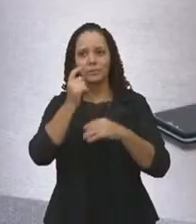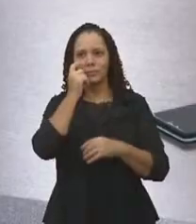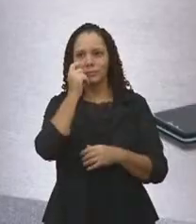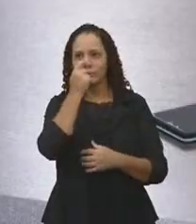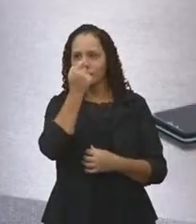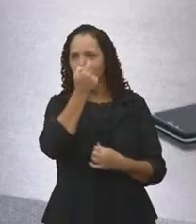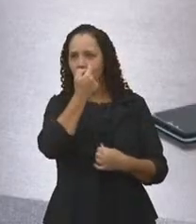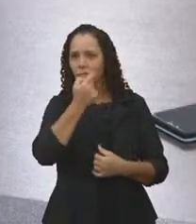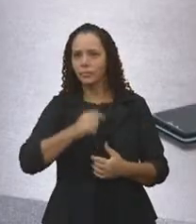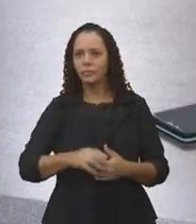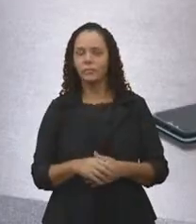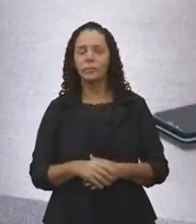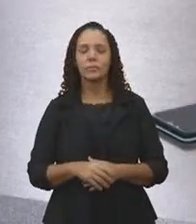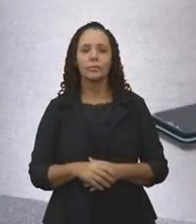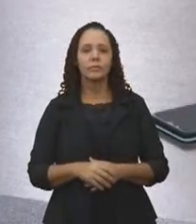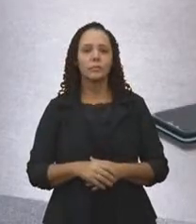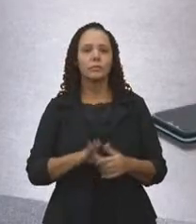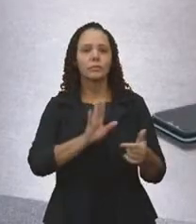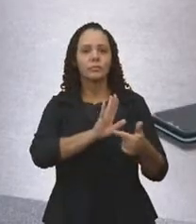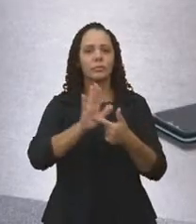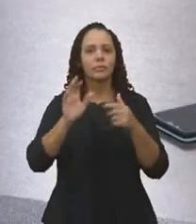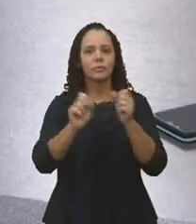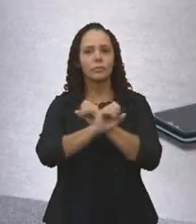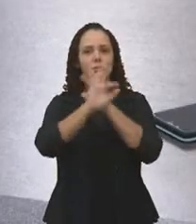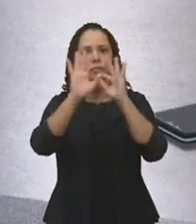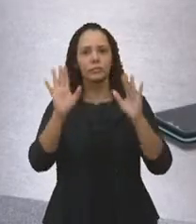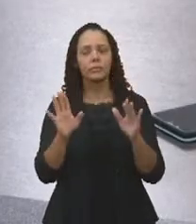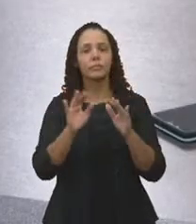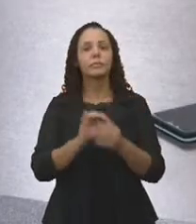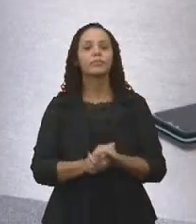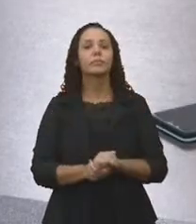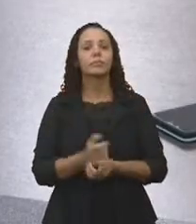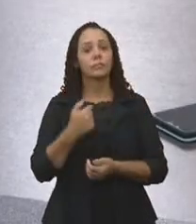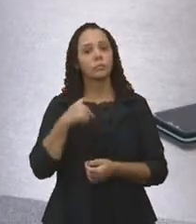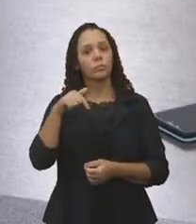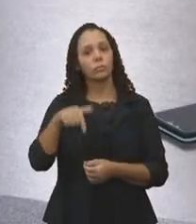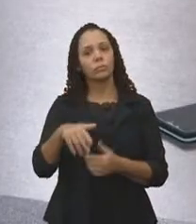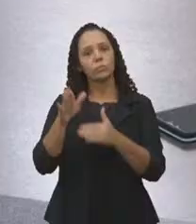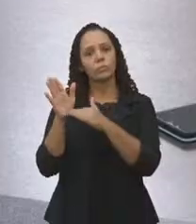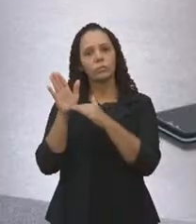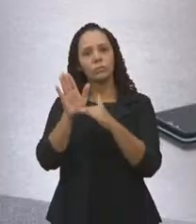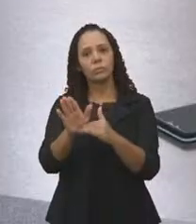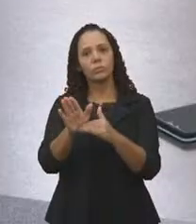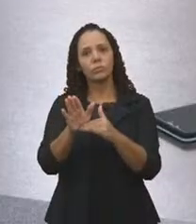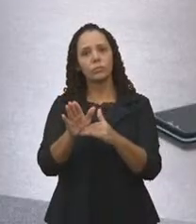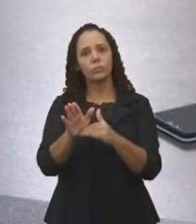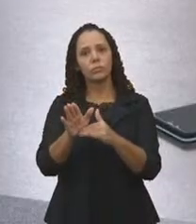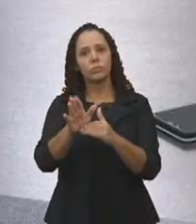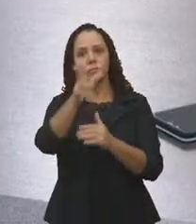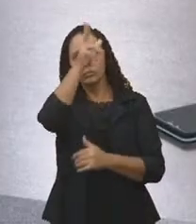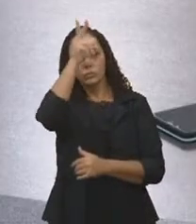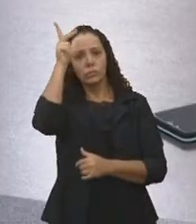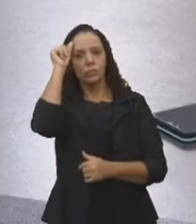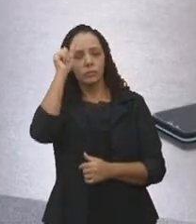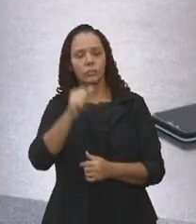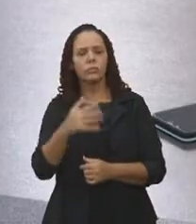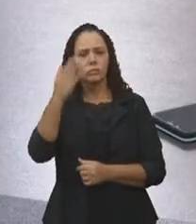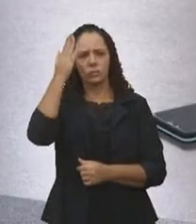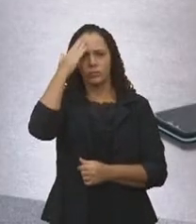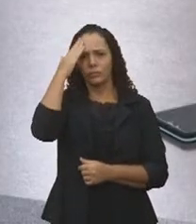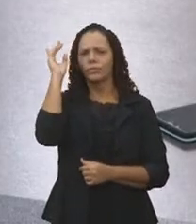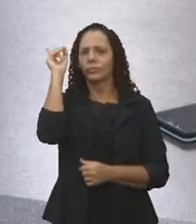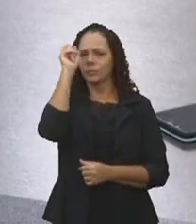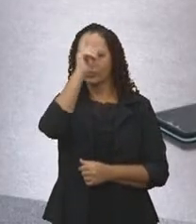distrito. Vou deixar claro aqui para você, e estou aqui para ajudar a administração. Sei que é